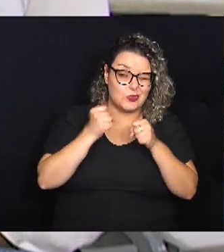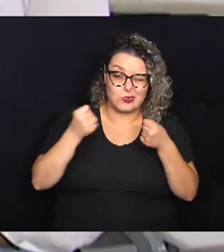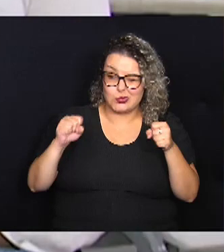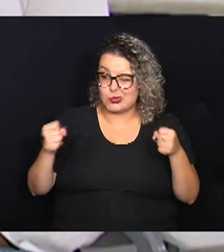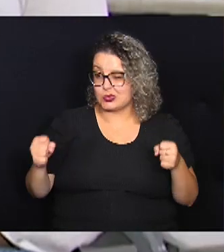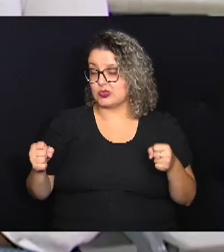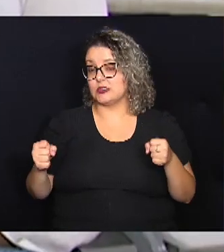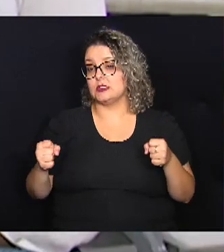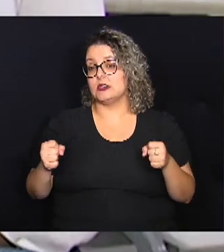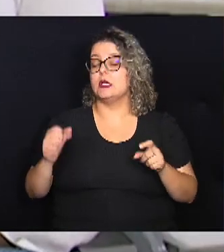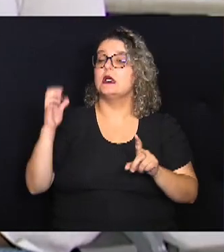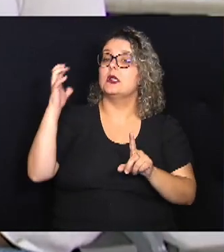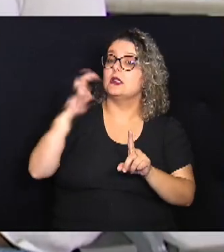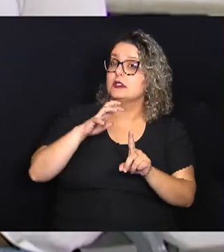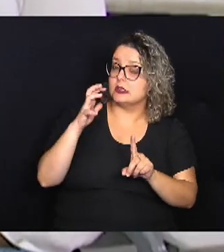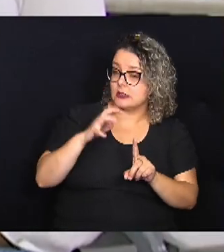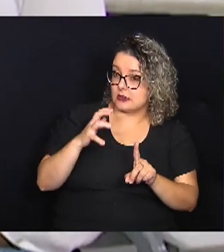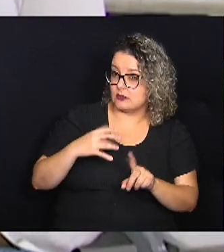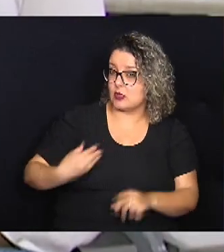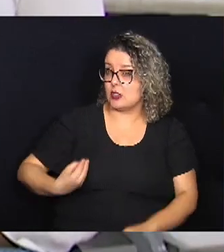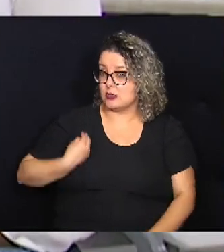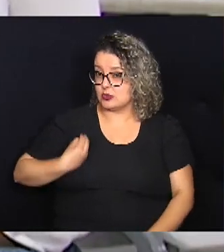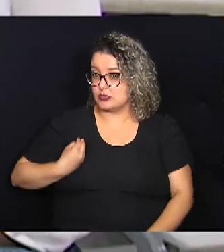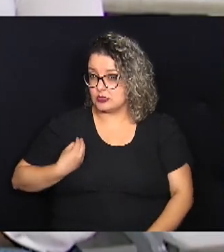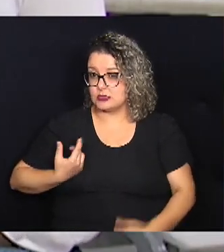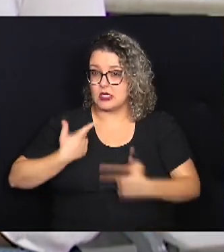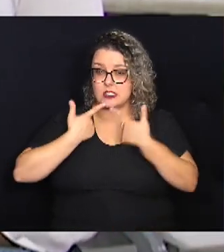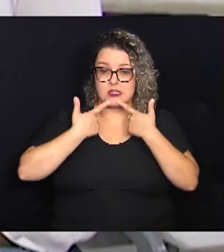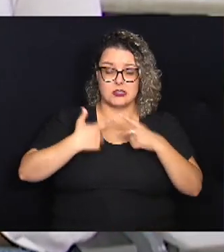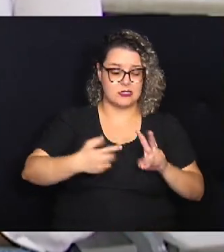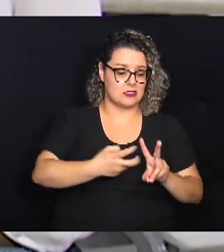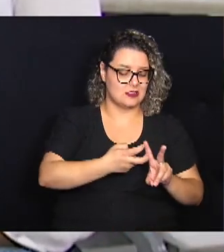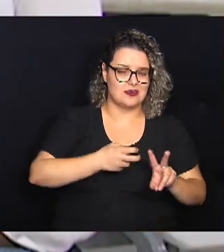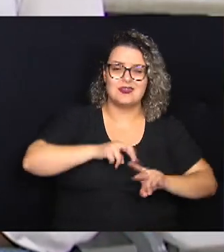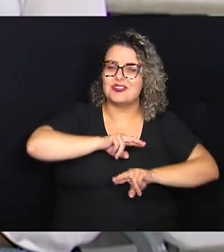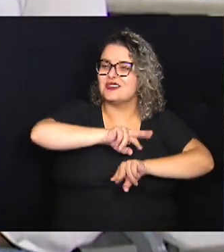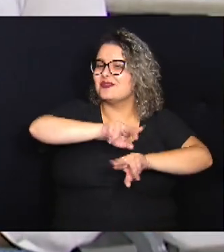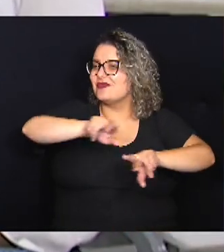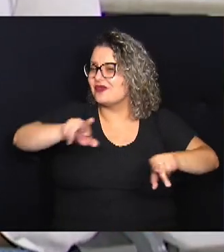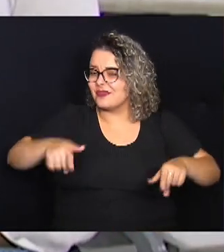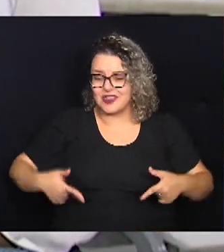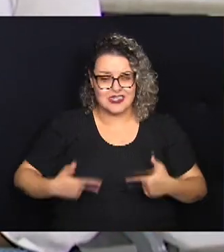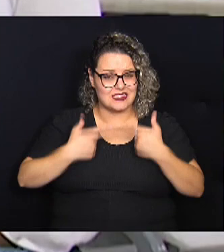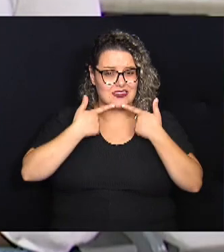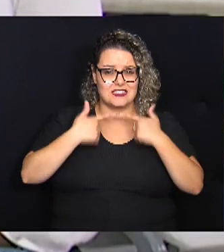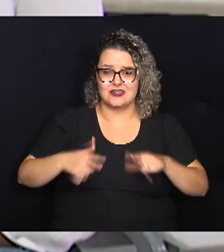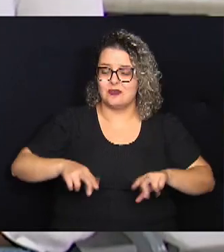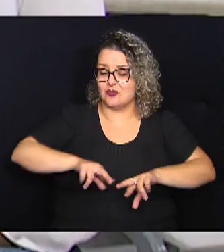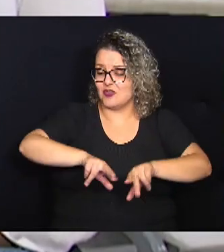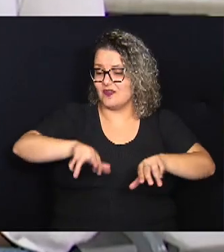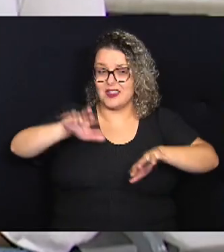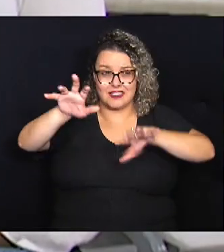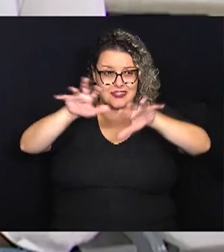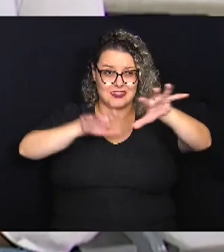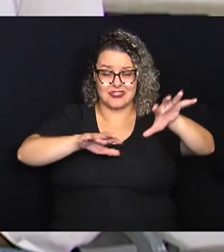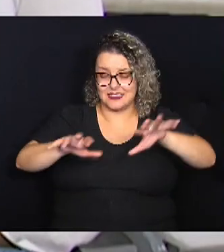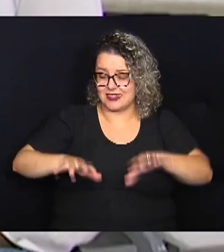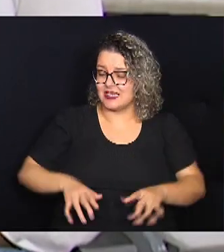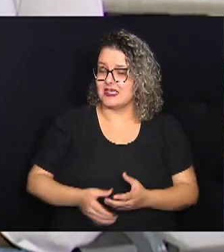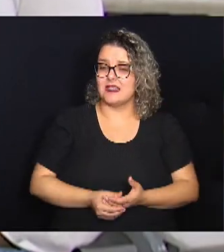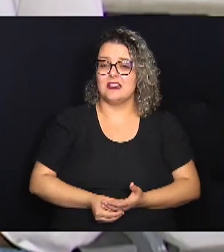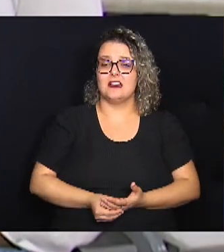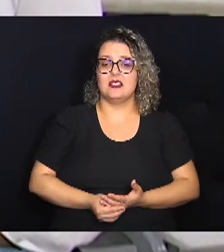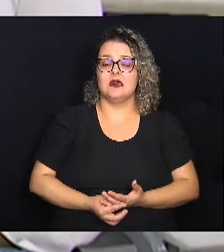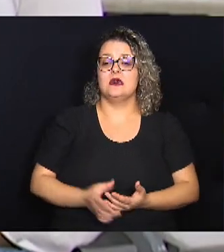além da influência, da presença das línguas indígenas, das diversas línguas espalhadas pelas diversas regiões, a gente também teve